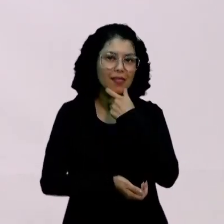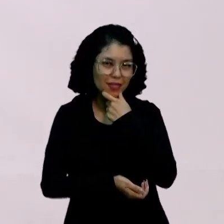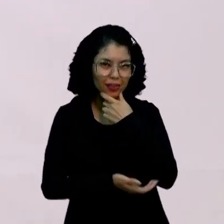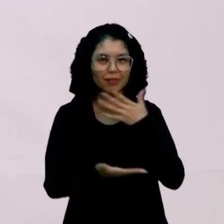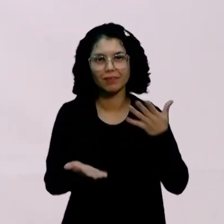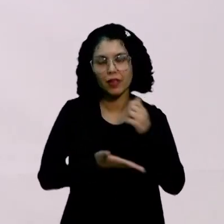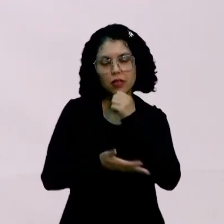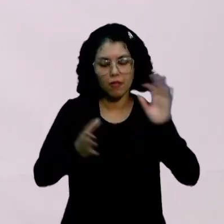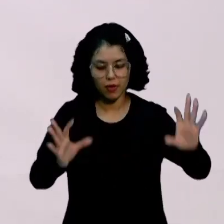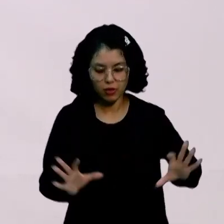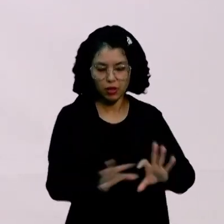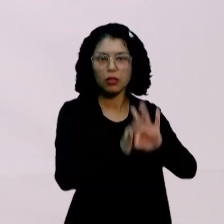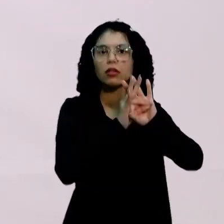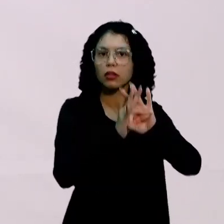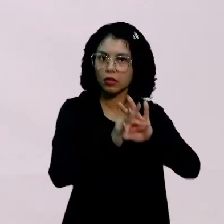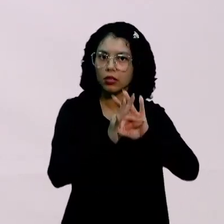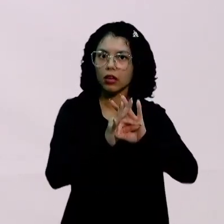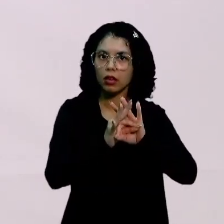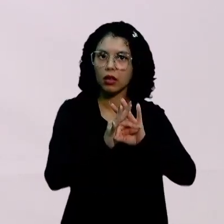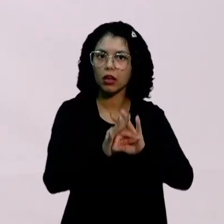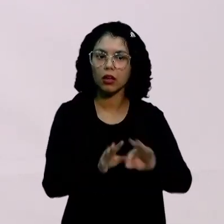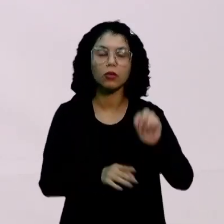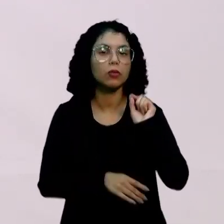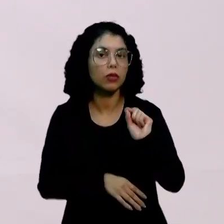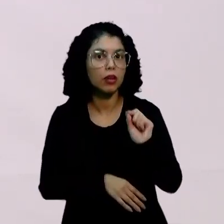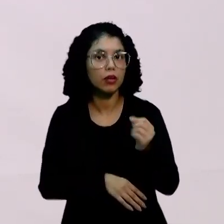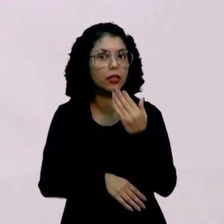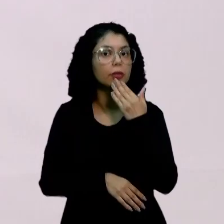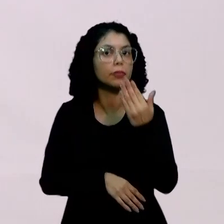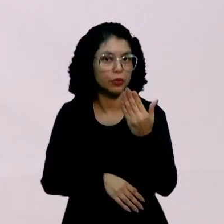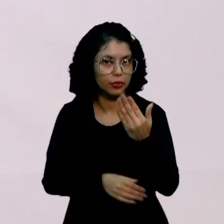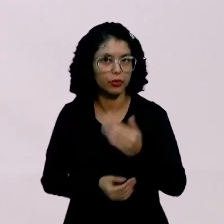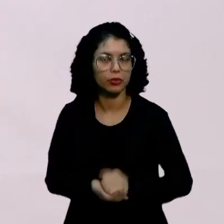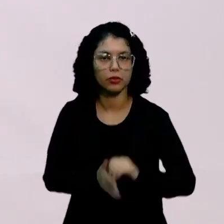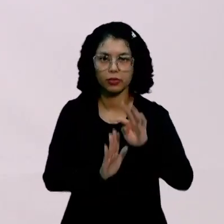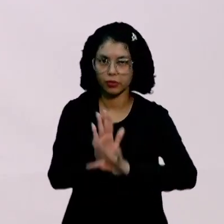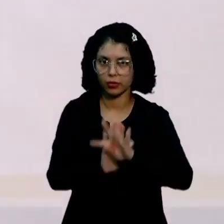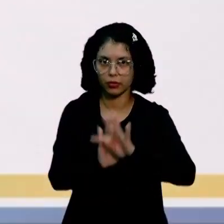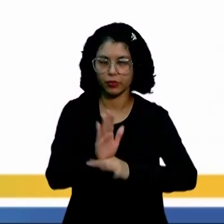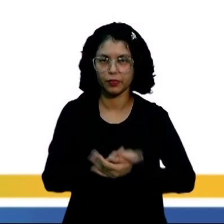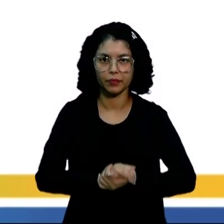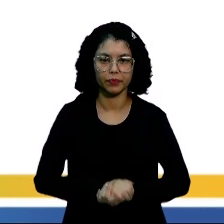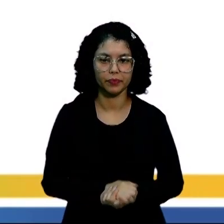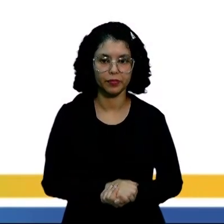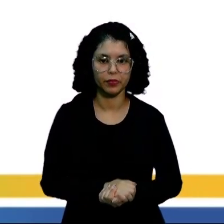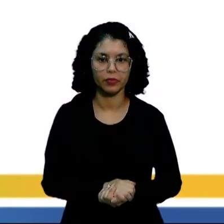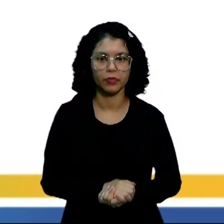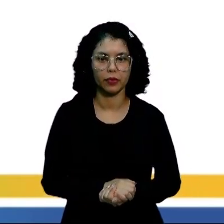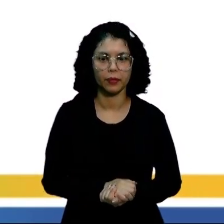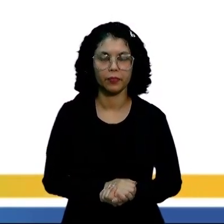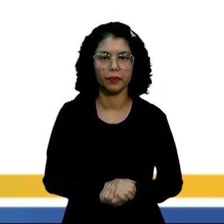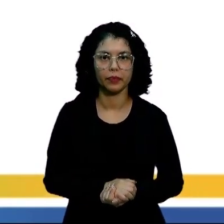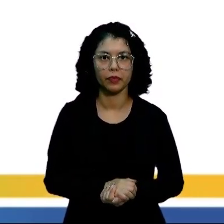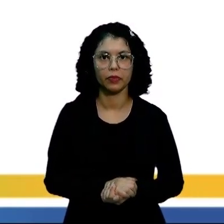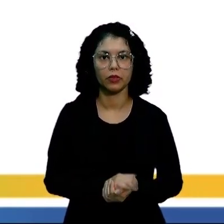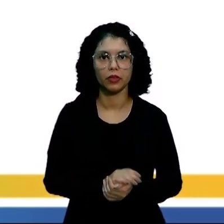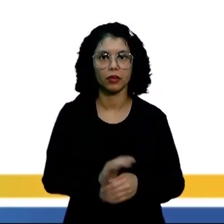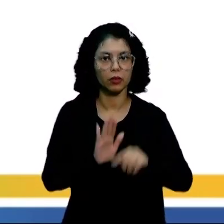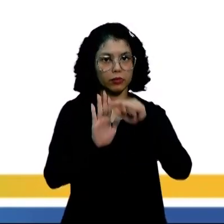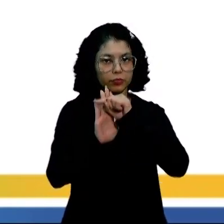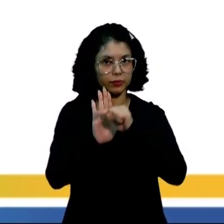vai fazer a relação com o que ele está sendo indicado no texto, ok? Nós vamos ler primeiro todas